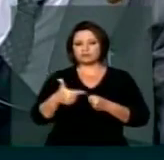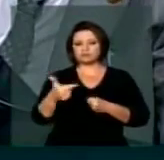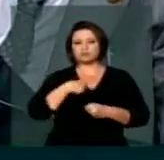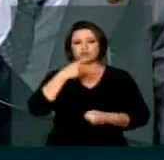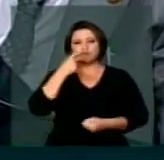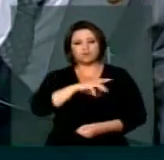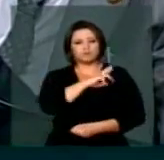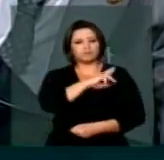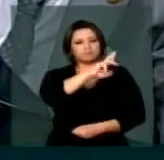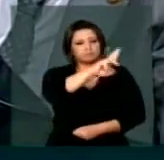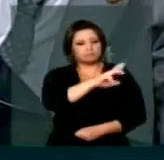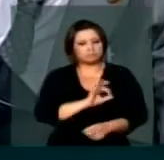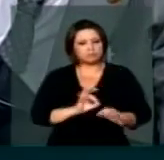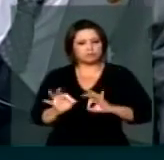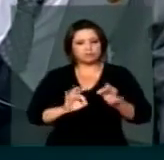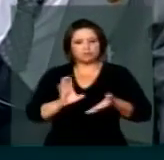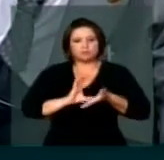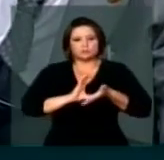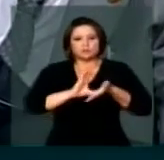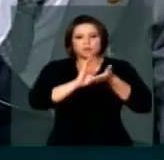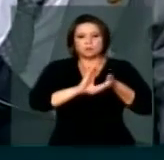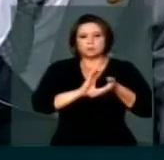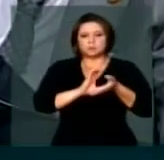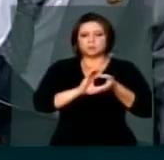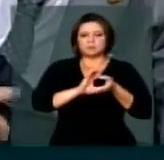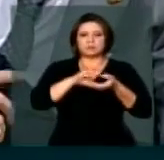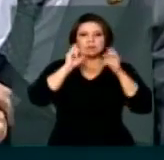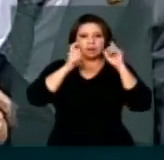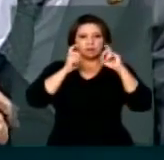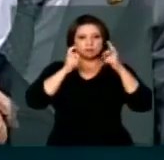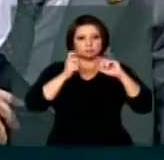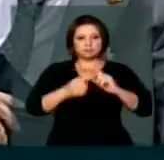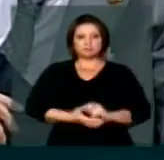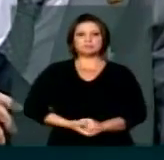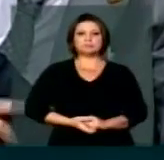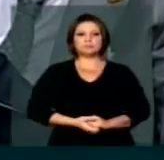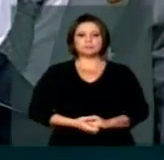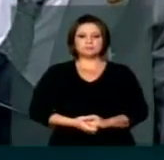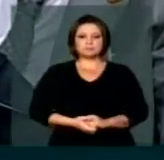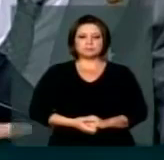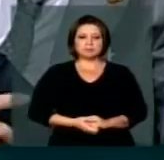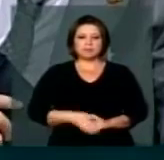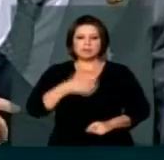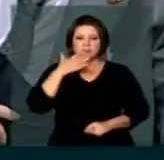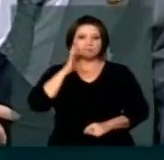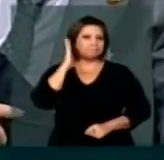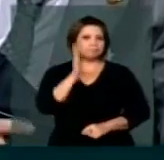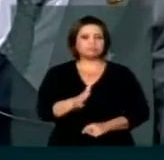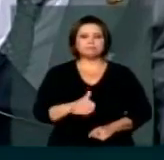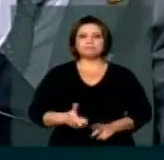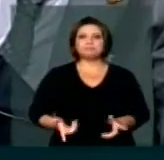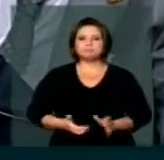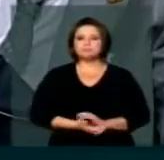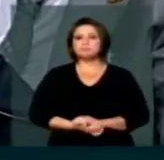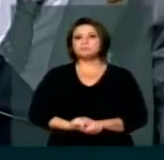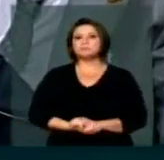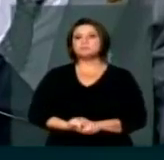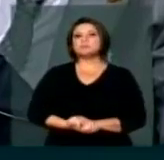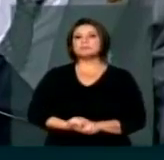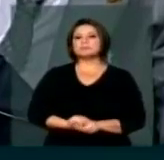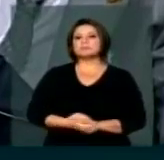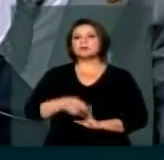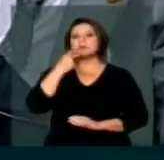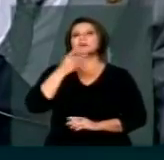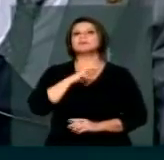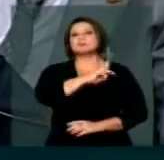das responsabilidades do Conselho de Administração. Eu vou tentar ser bastante objetivo.